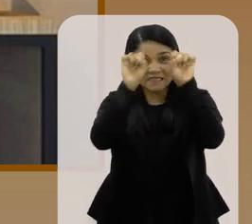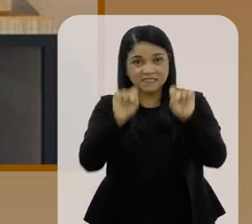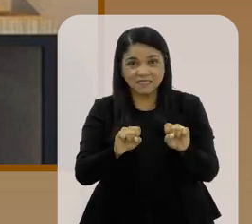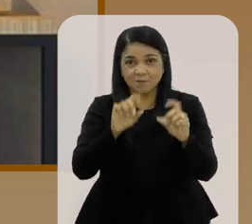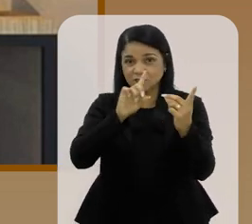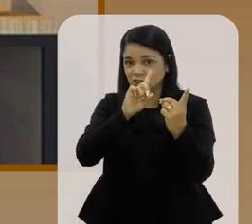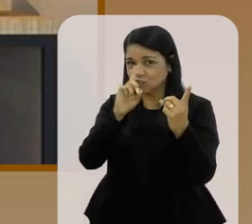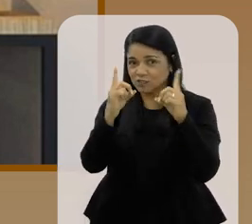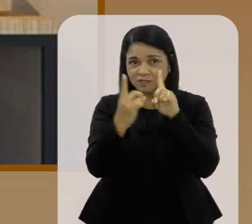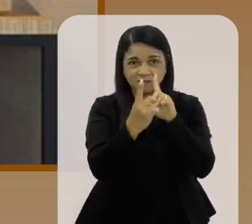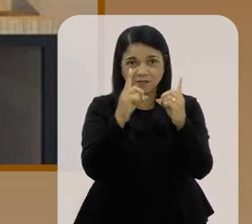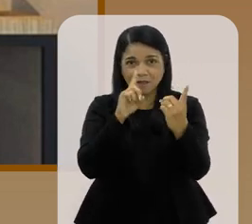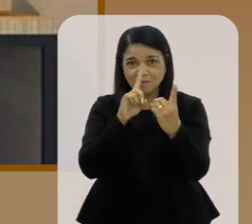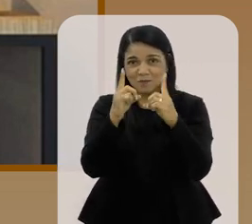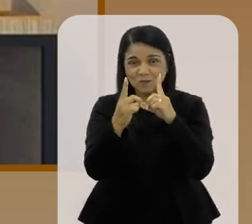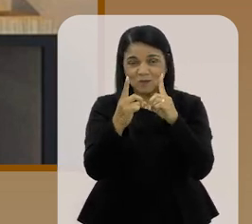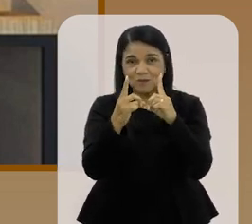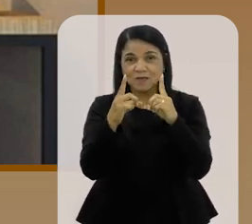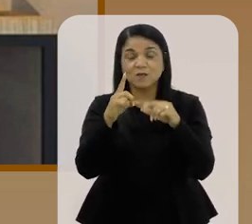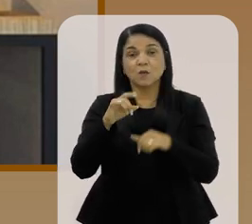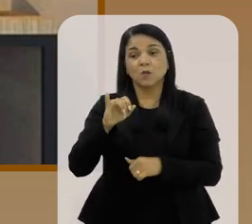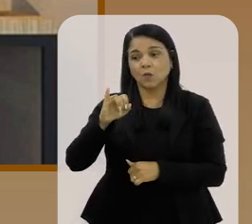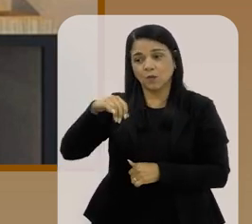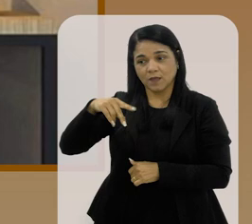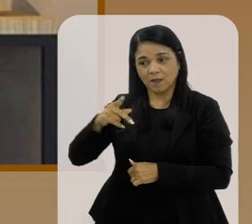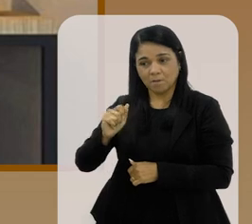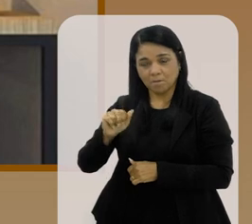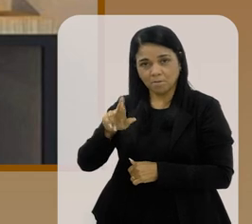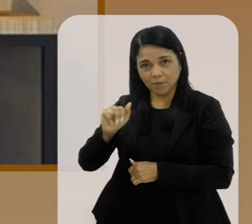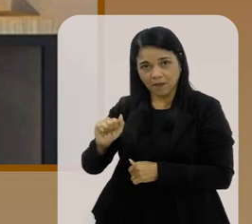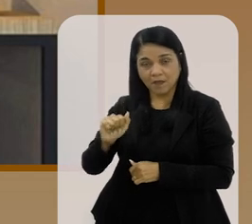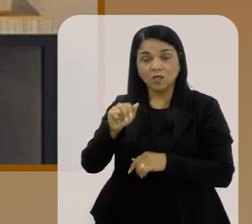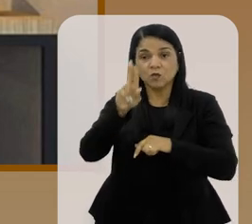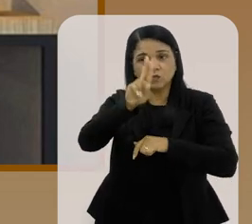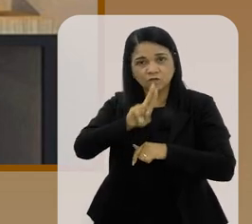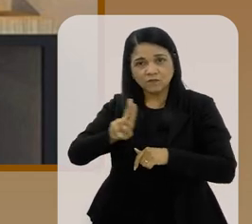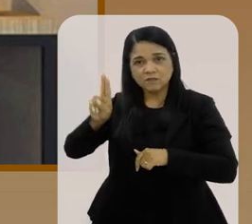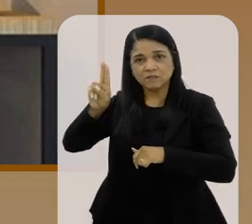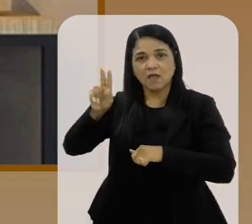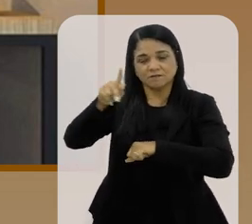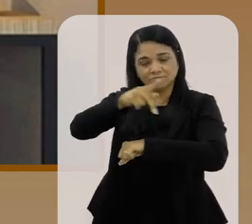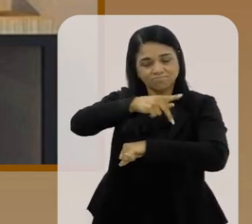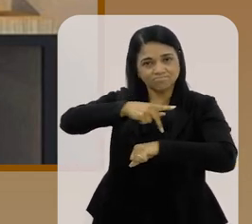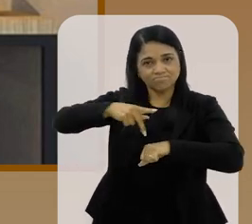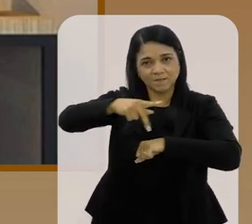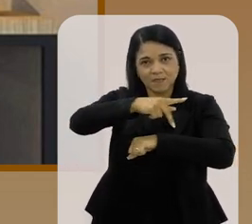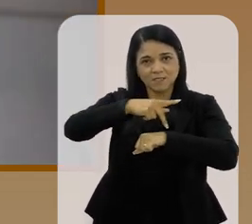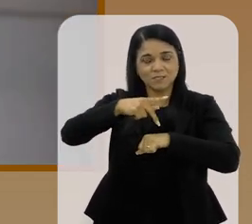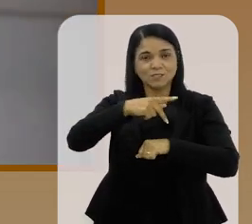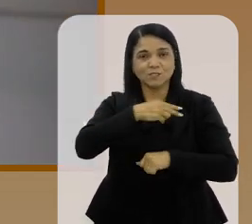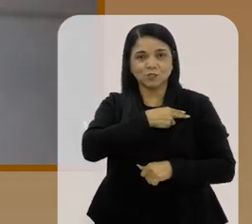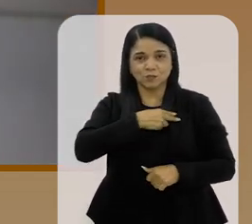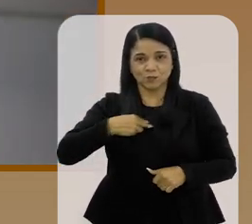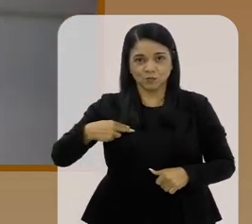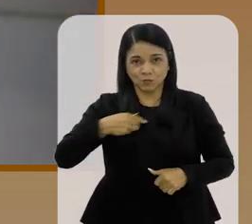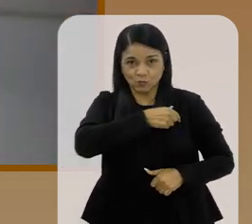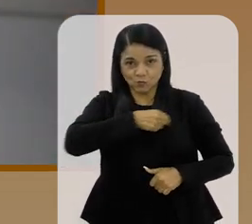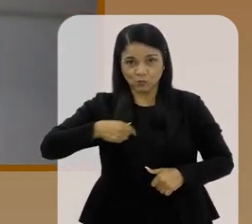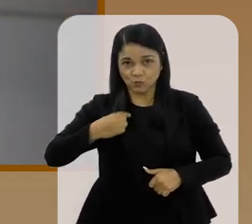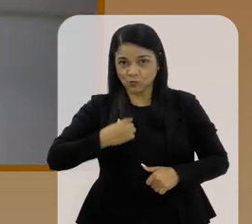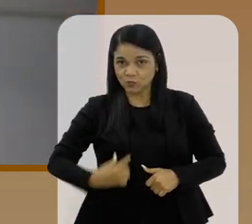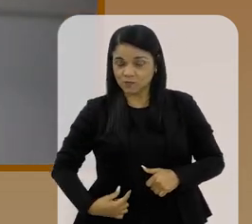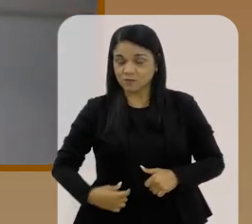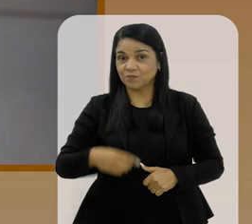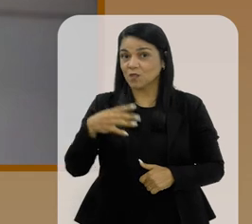sistemas dinâmicos e divide seu tempo entre o IMPA e a Universidade de Zurique, na Suíça. Esse pesquisador